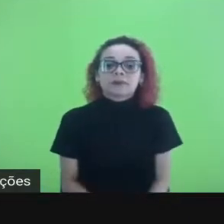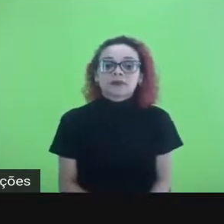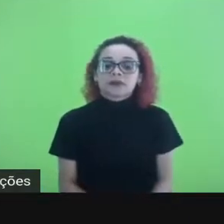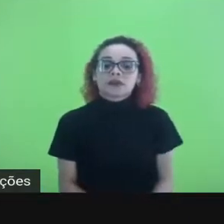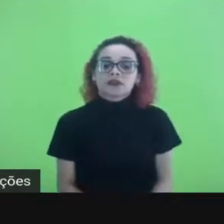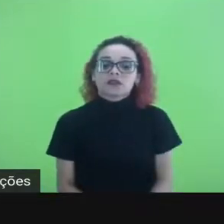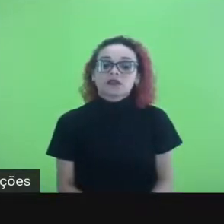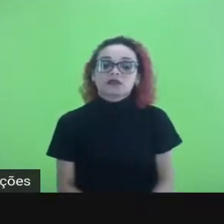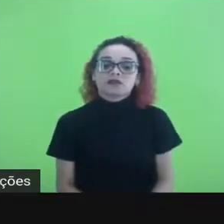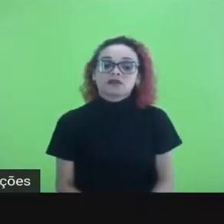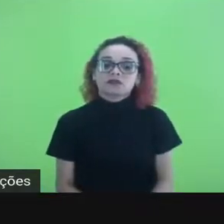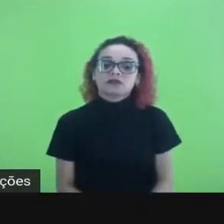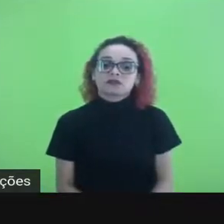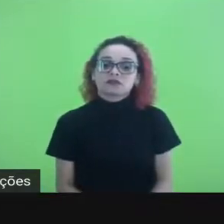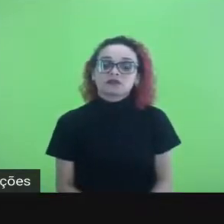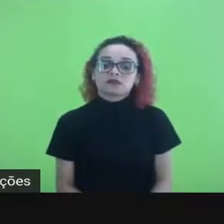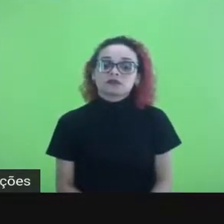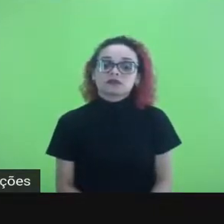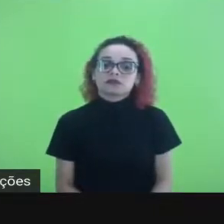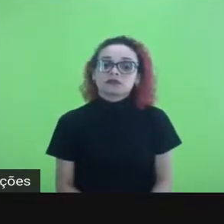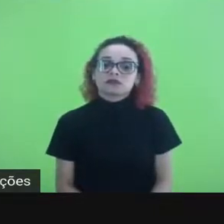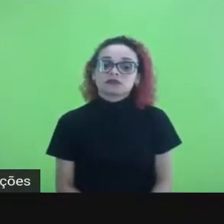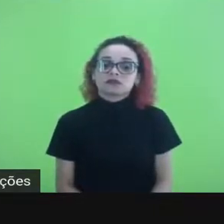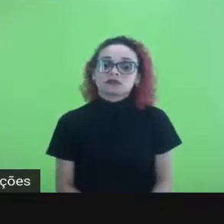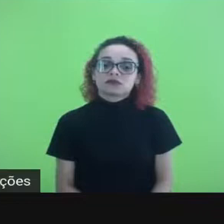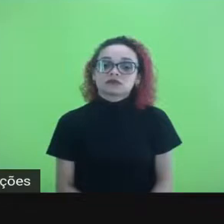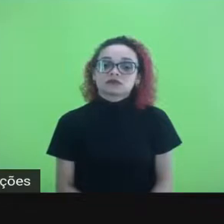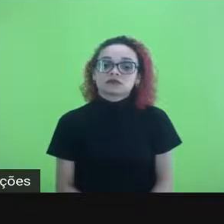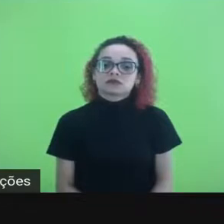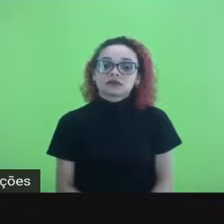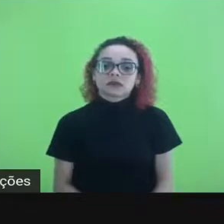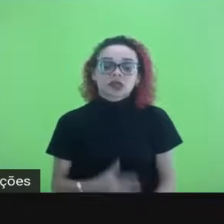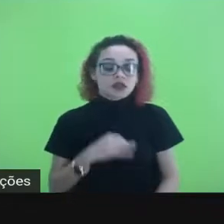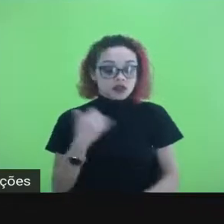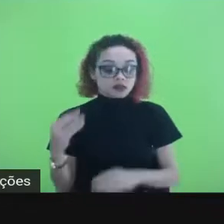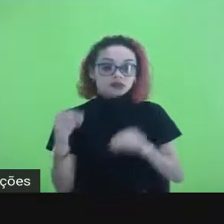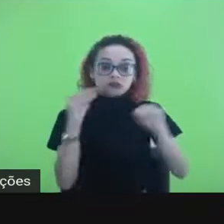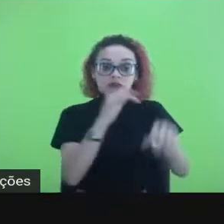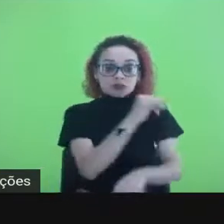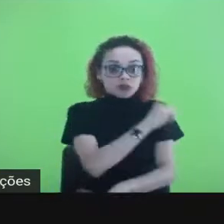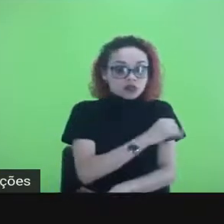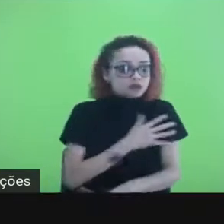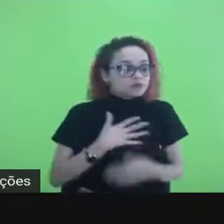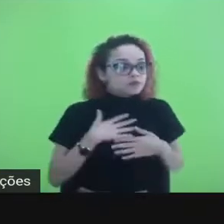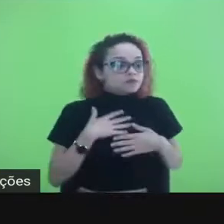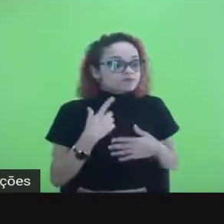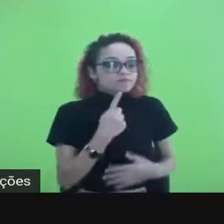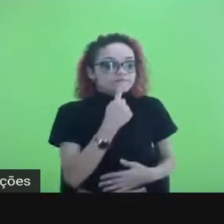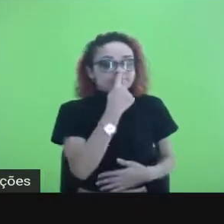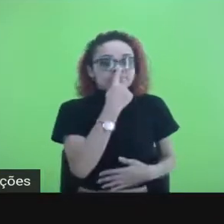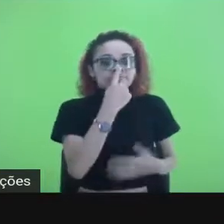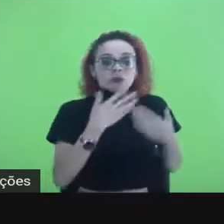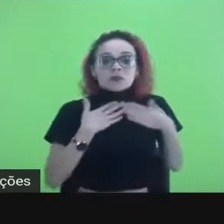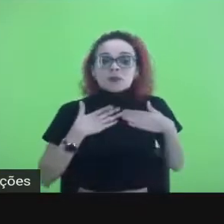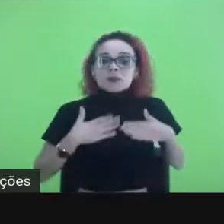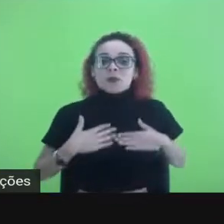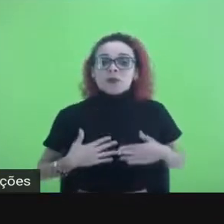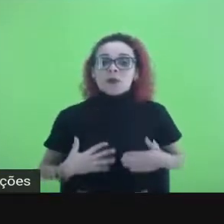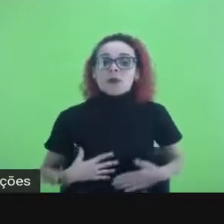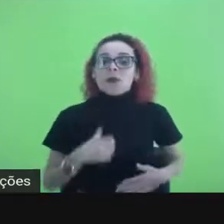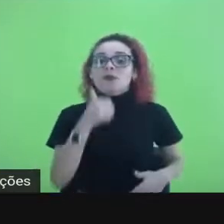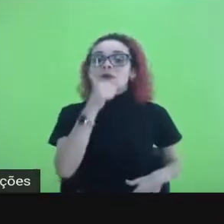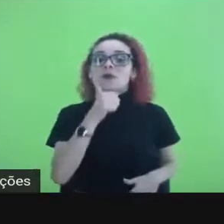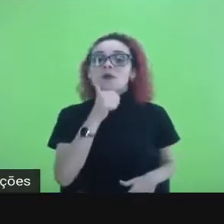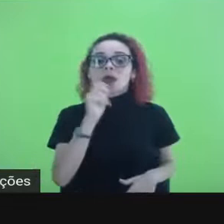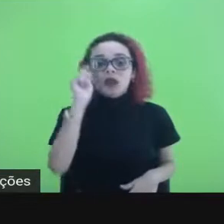uma identificação muito maior com o meu corpo enquanto mulher negra, assim, no espaço, né? Porque em vários